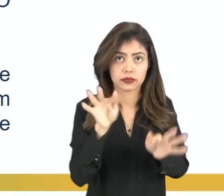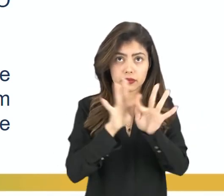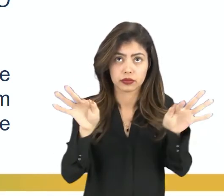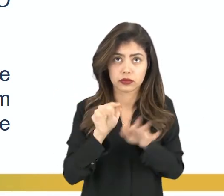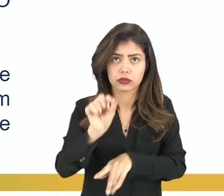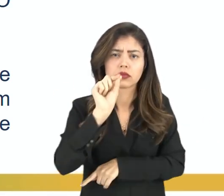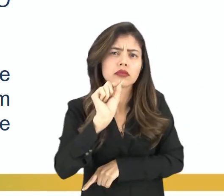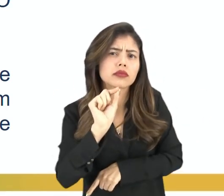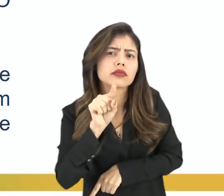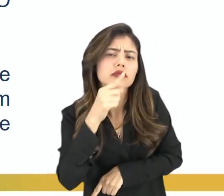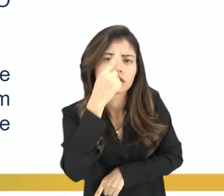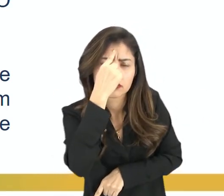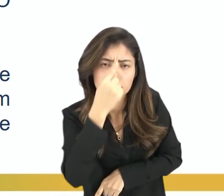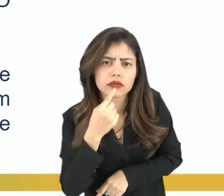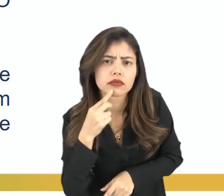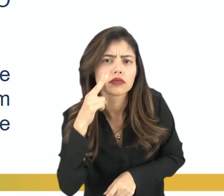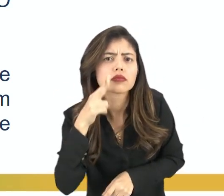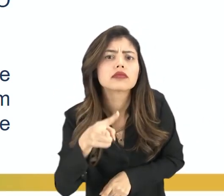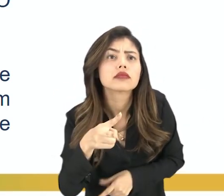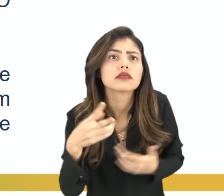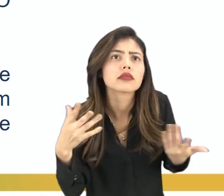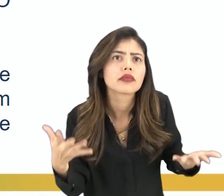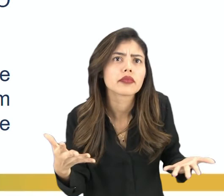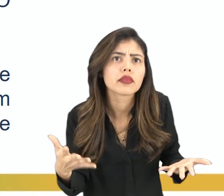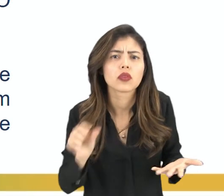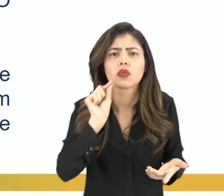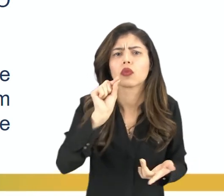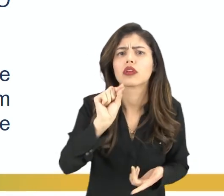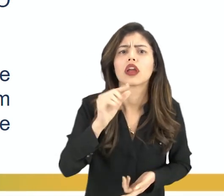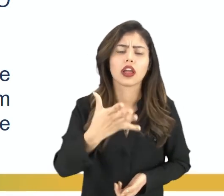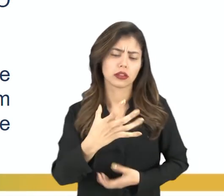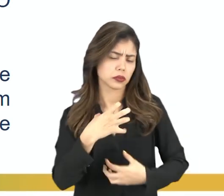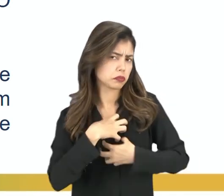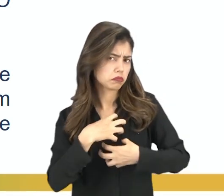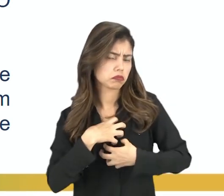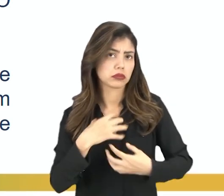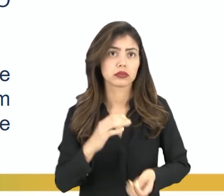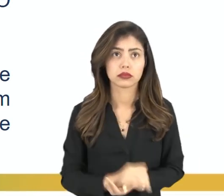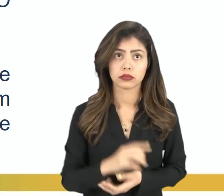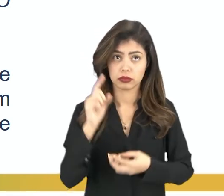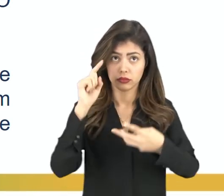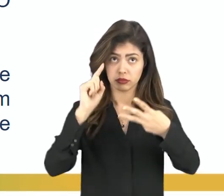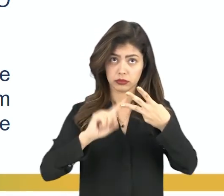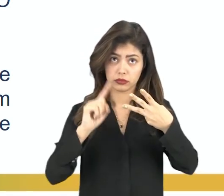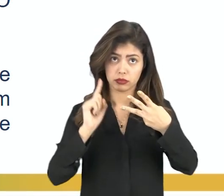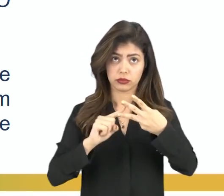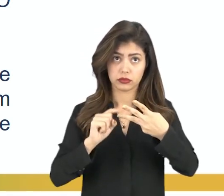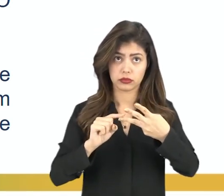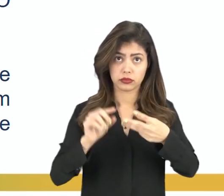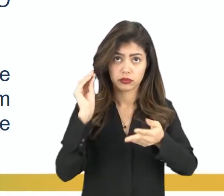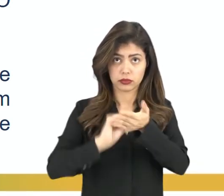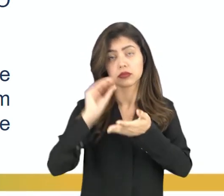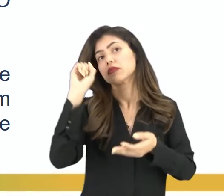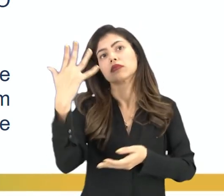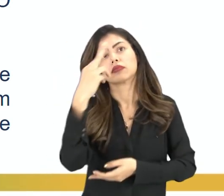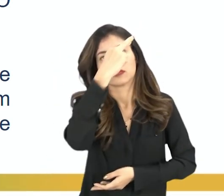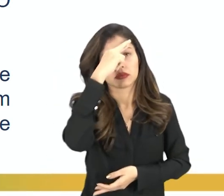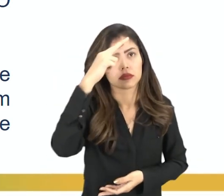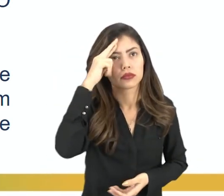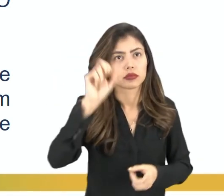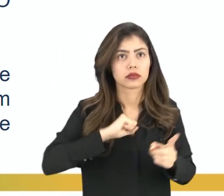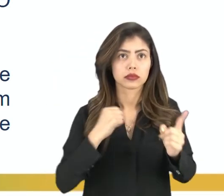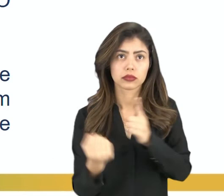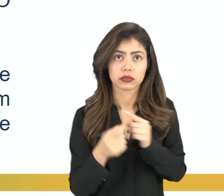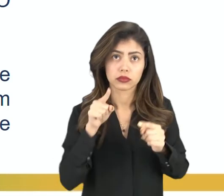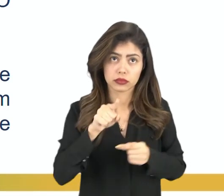a frase: o que você vê? O que você sente? E 3, cite o fato ou acontecimento